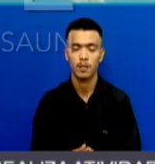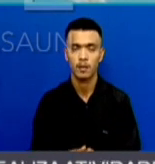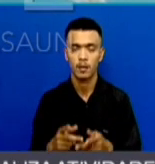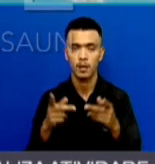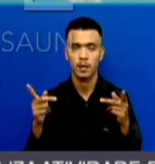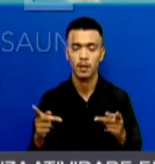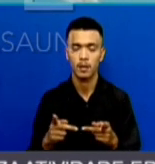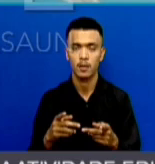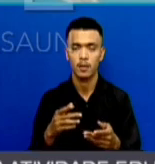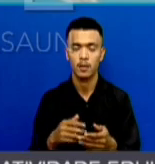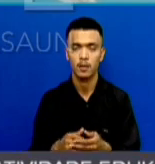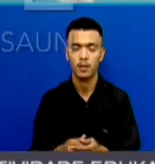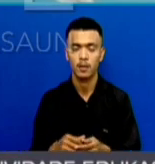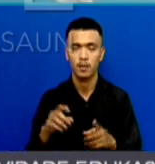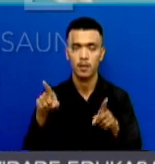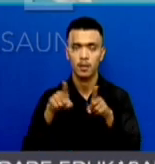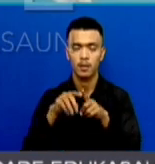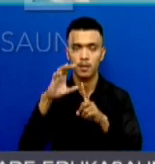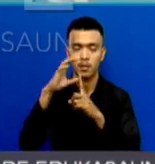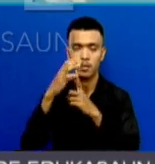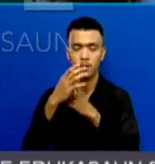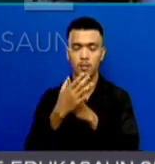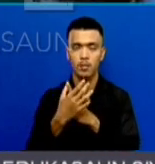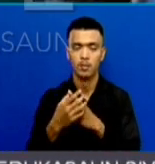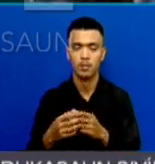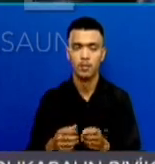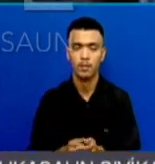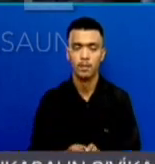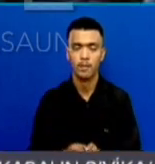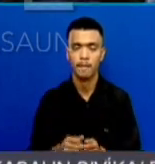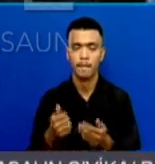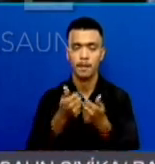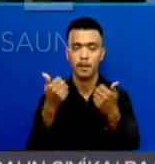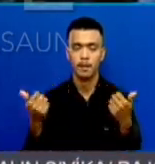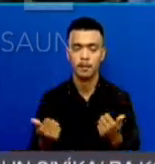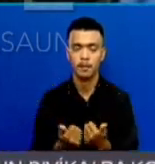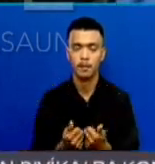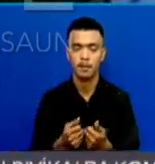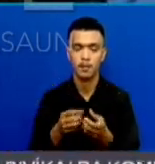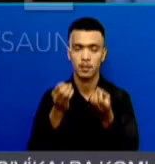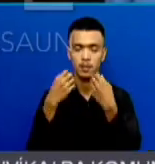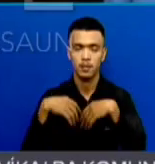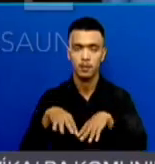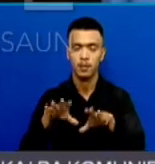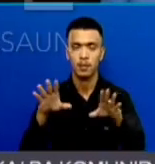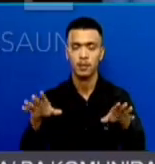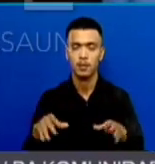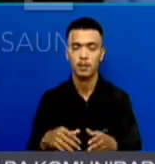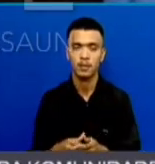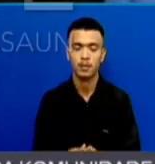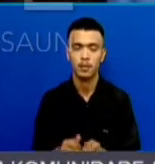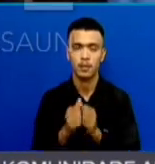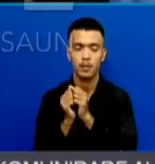area protegida marina di liu setara pandu sira hoidane antes na agensi coral triangle marina agensi coral